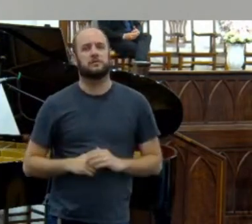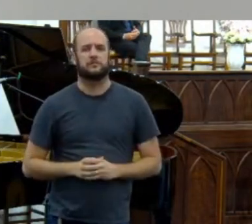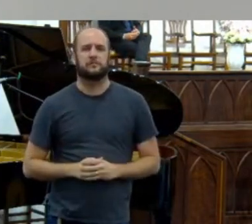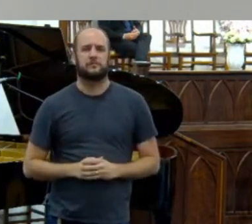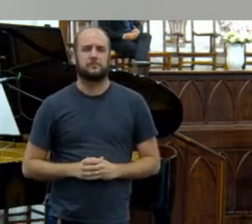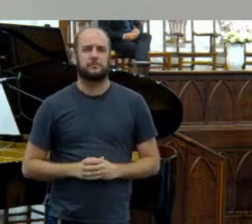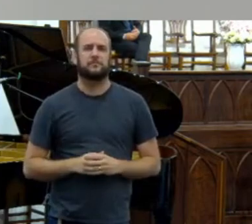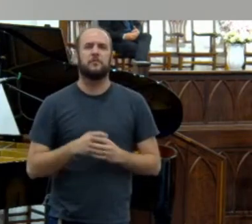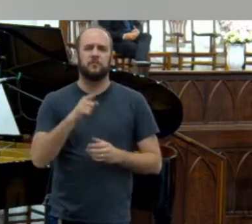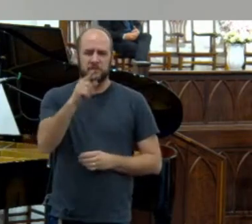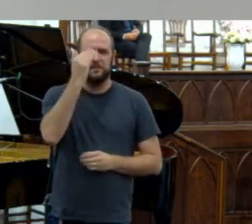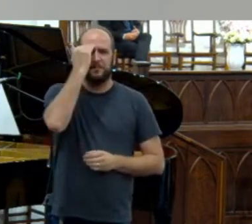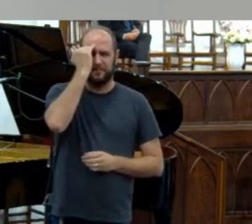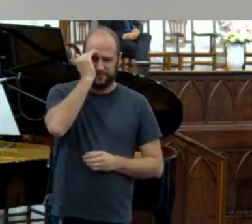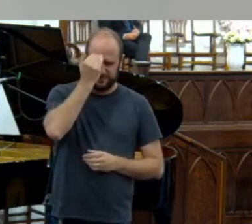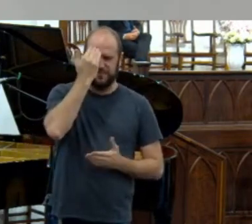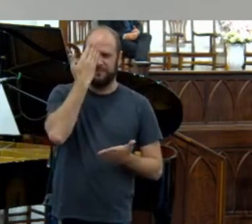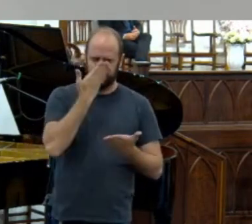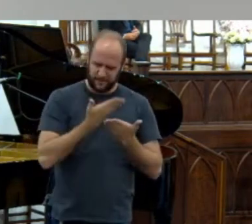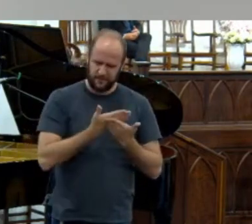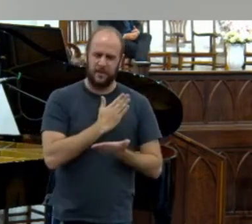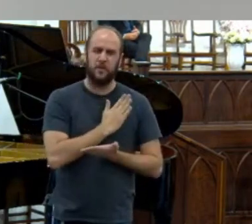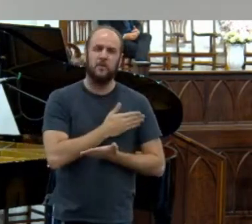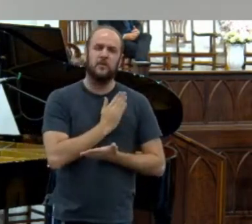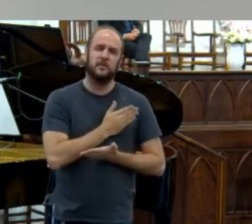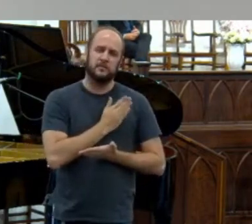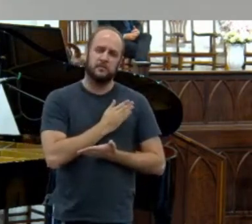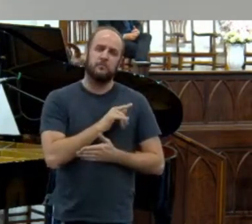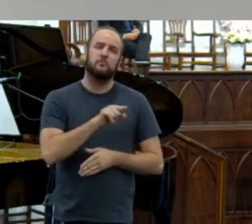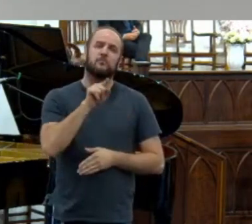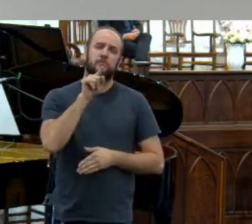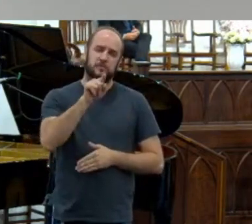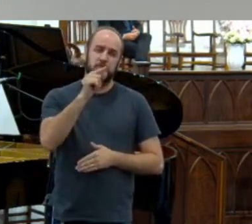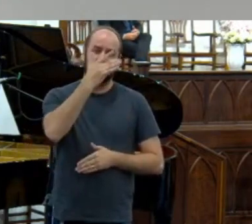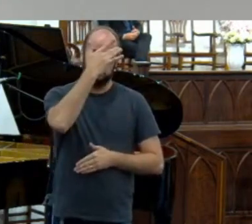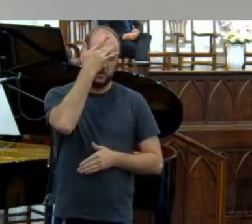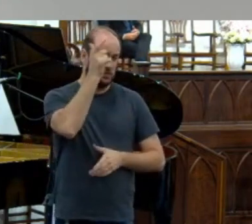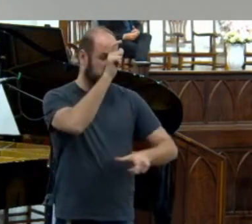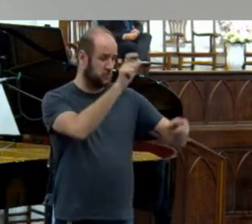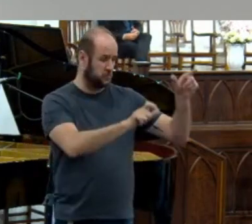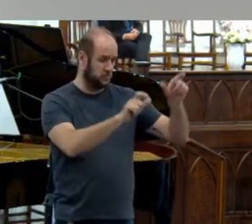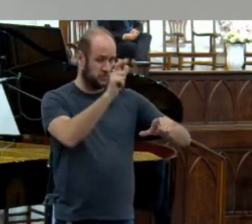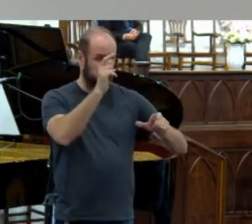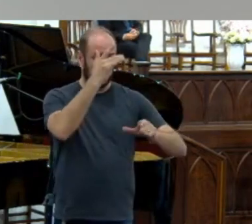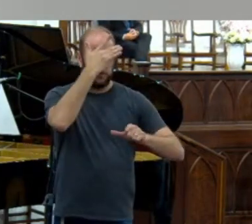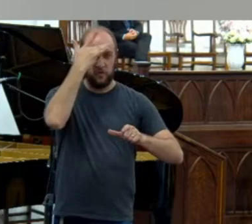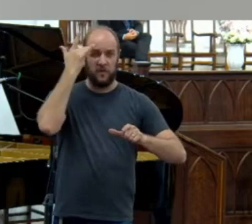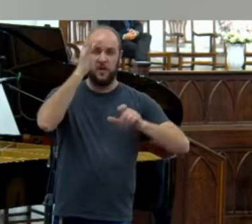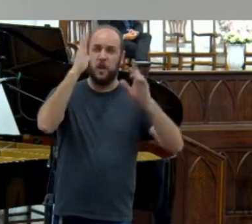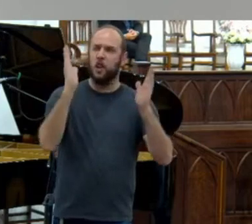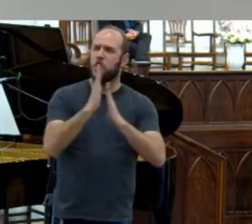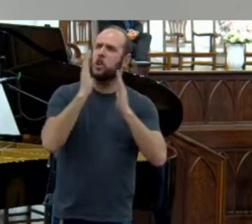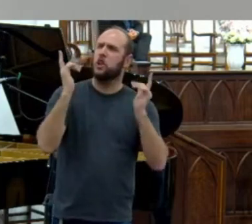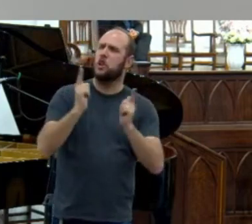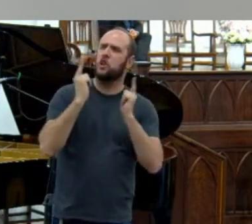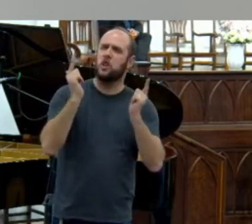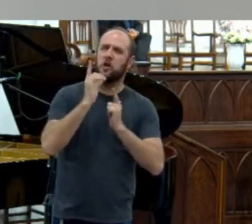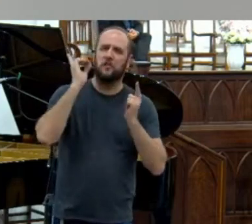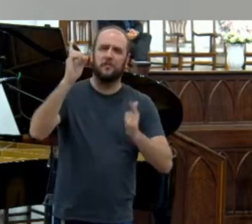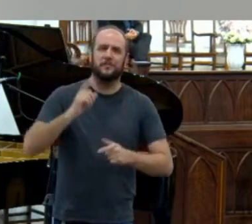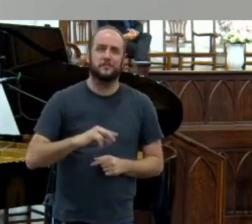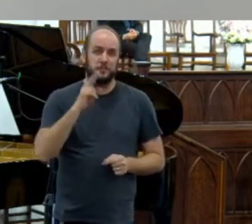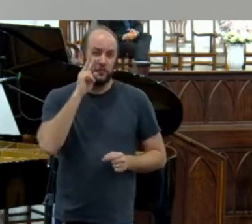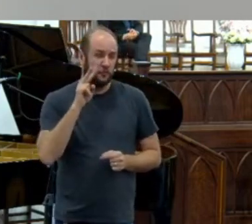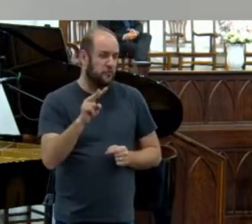entender isto e crer no coração, você será um homem ou uma mulher louvante a Deus. Você vai olhar